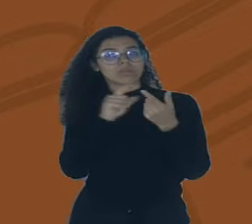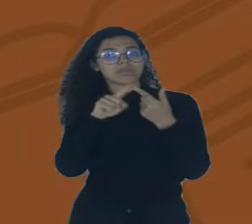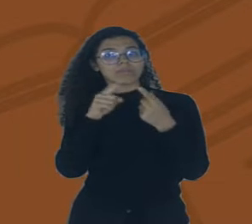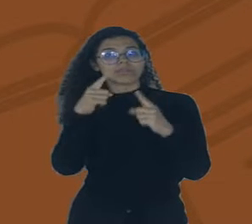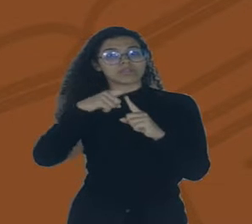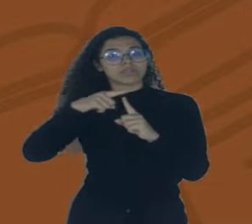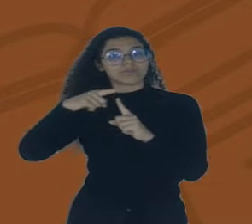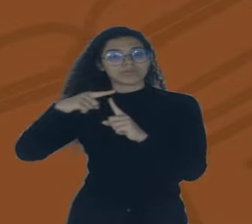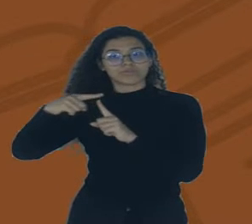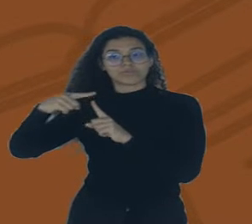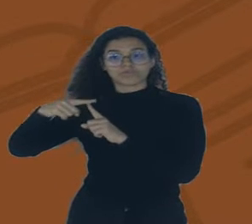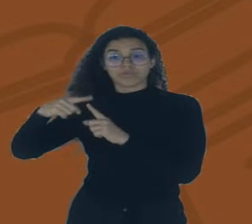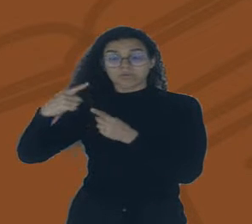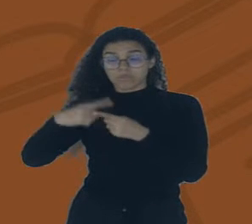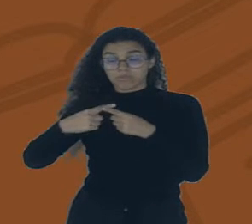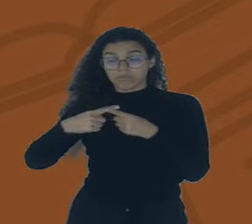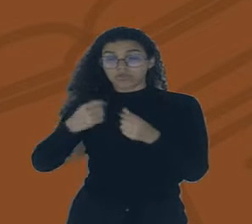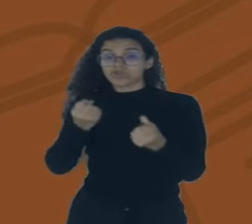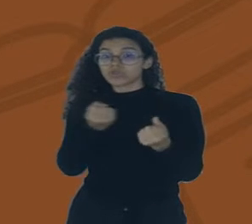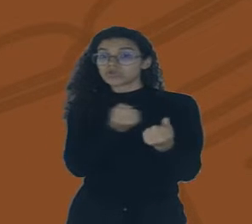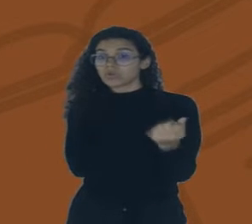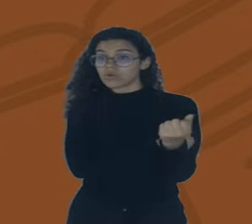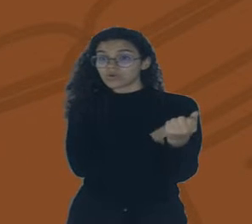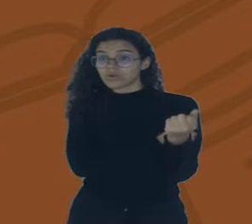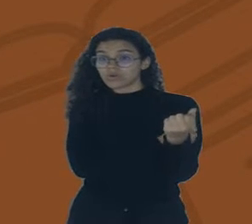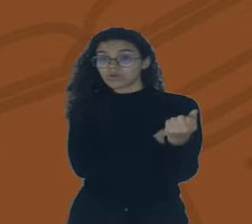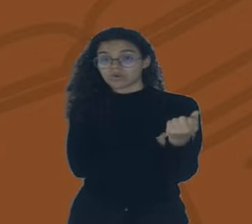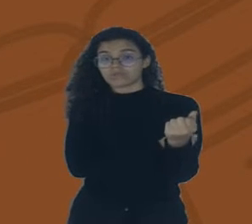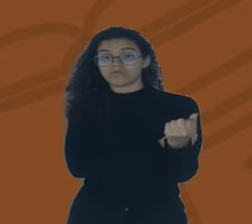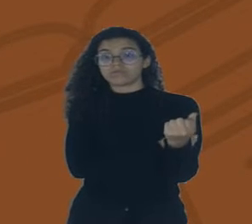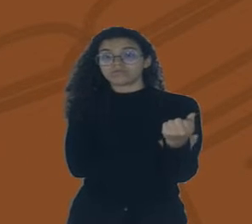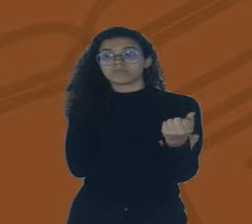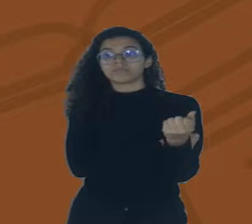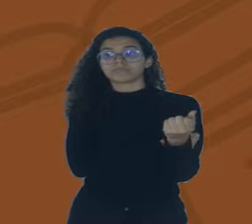existem. Porque as drogas, elas podem